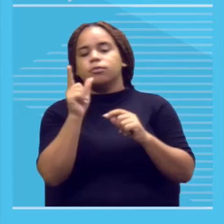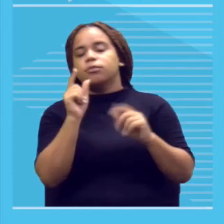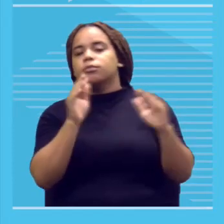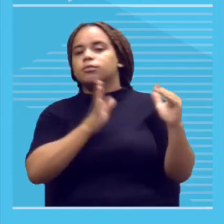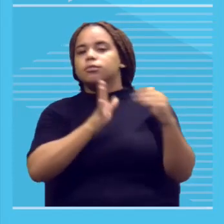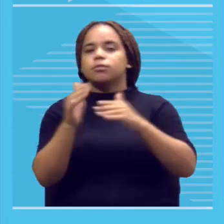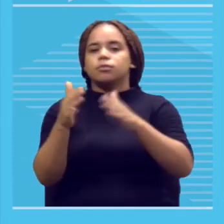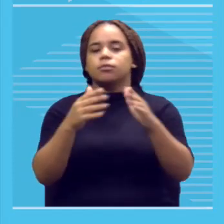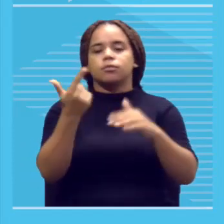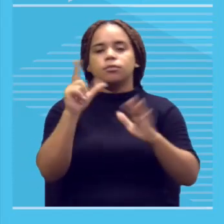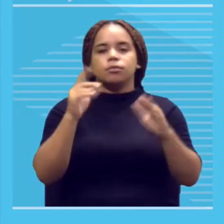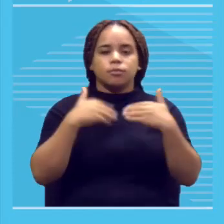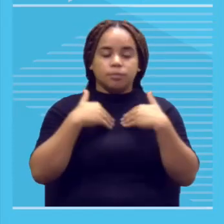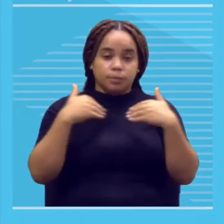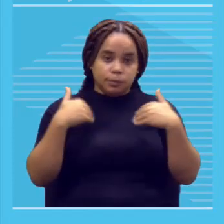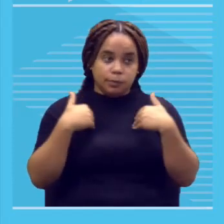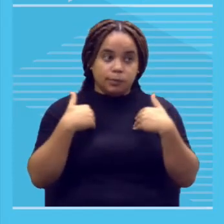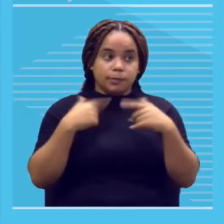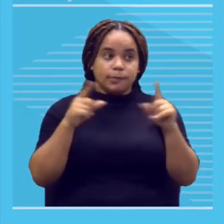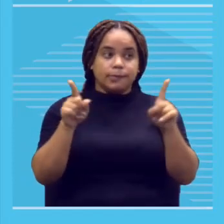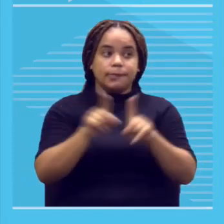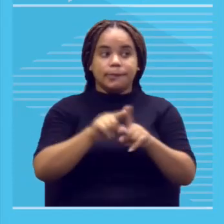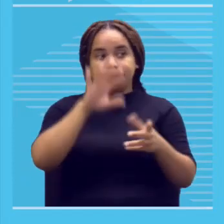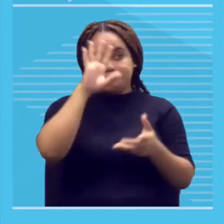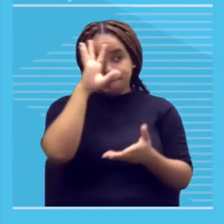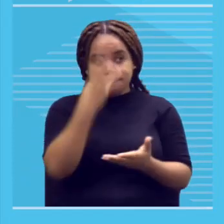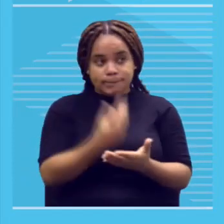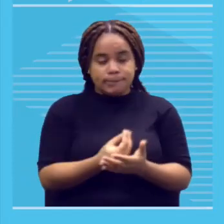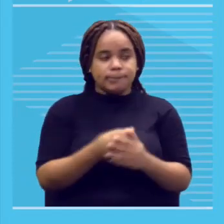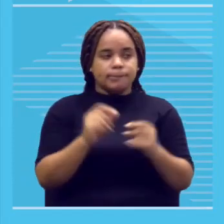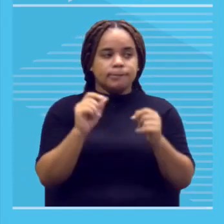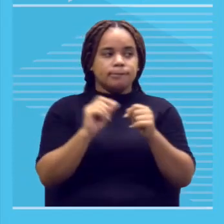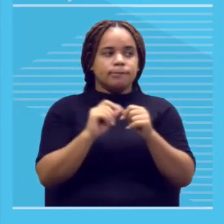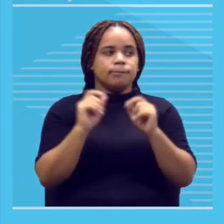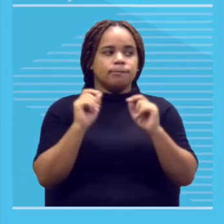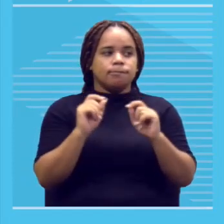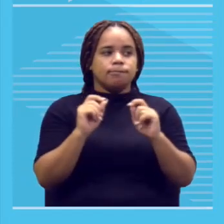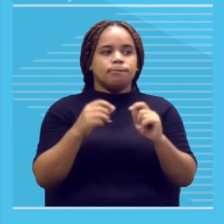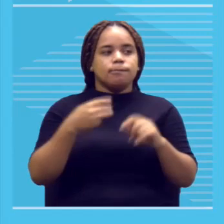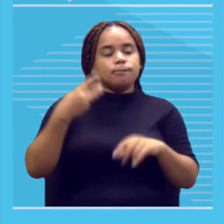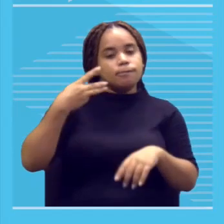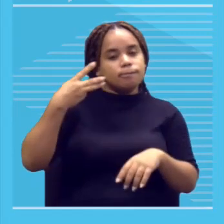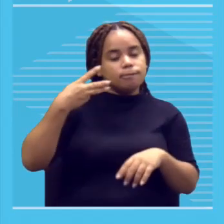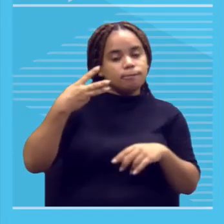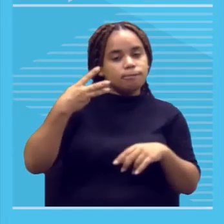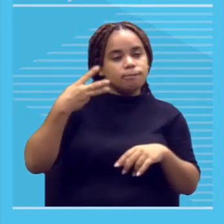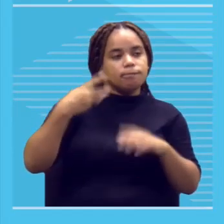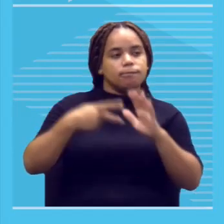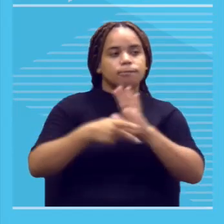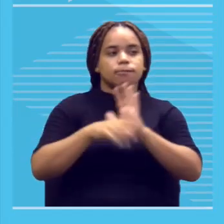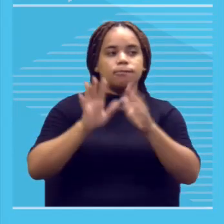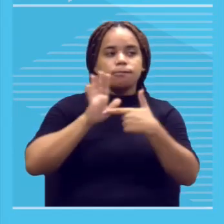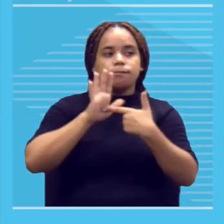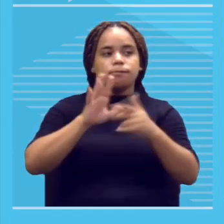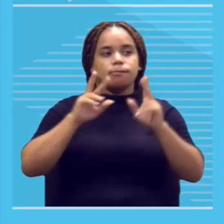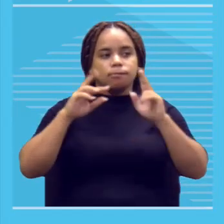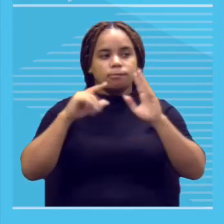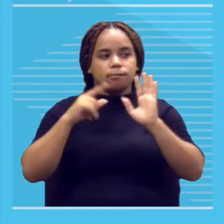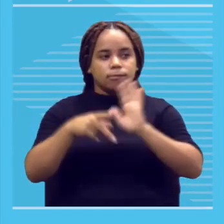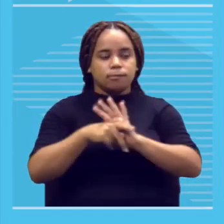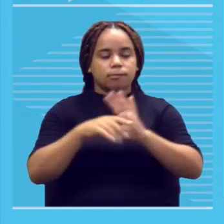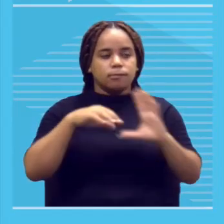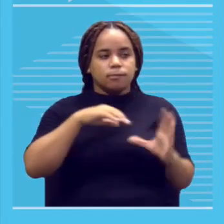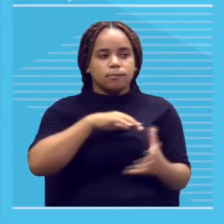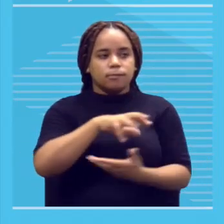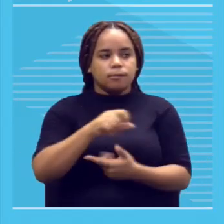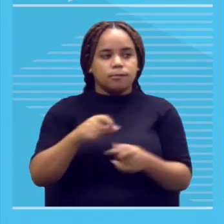no outro corpo o espiritismo ele se considera a terceira revelação da humanidade a primeira